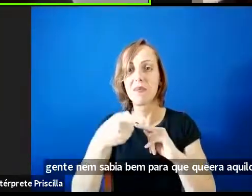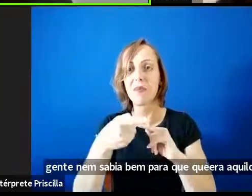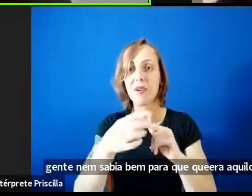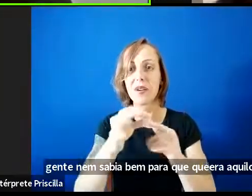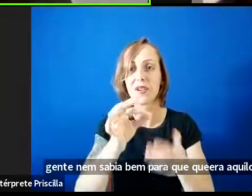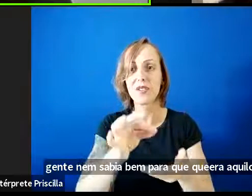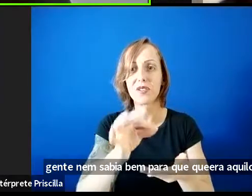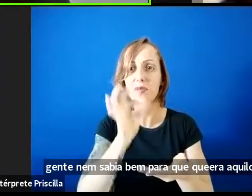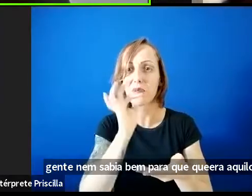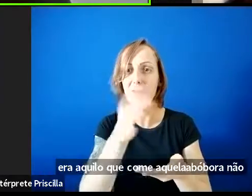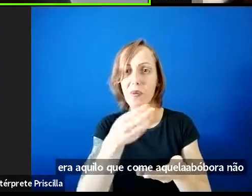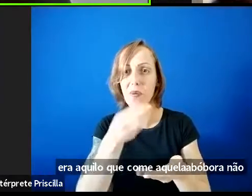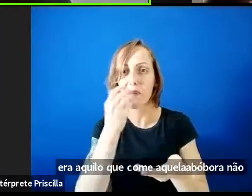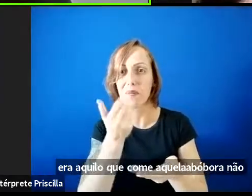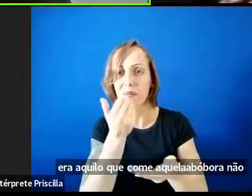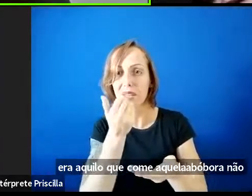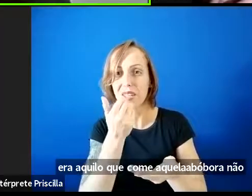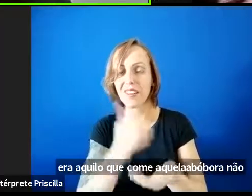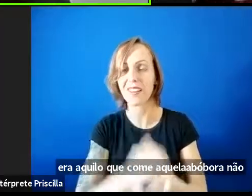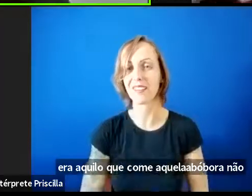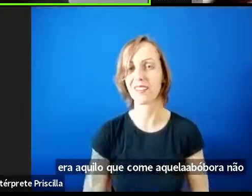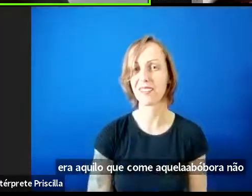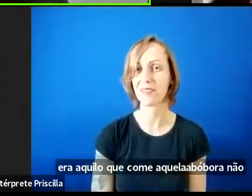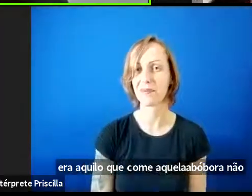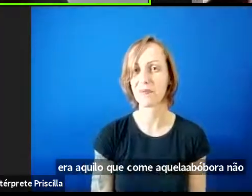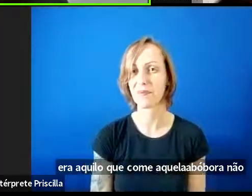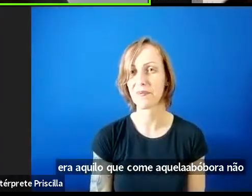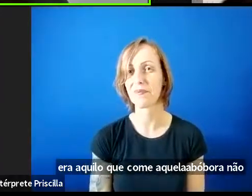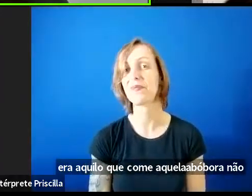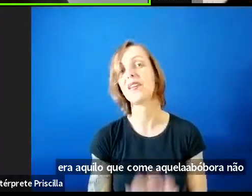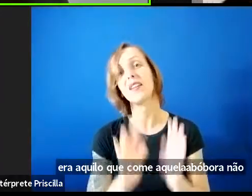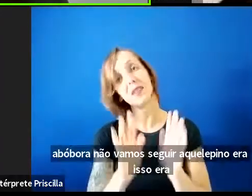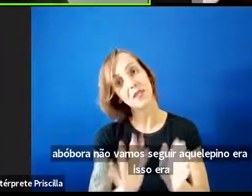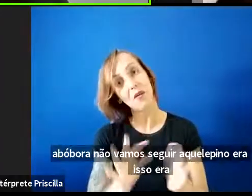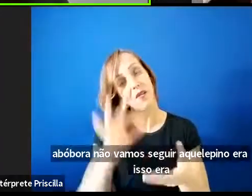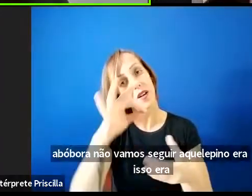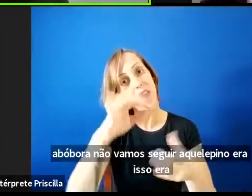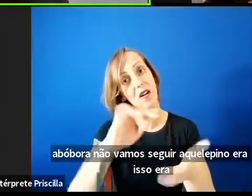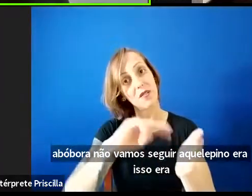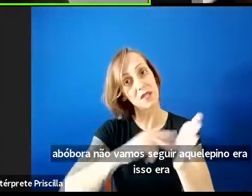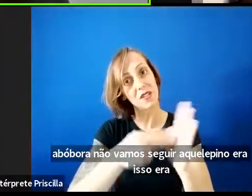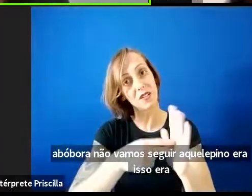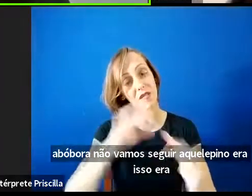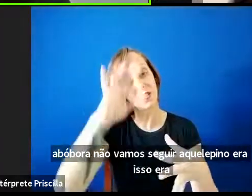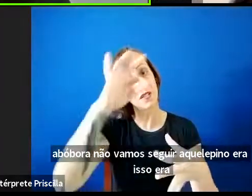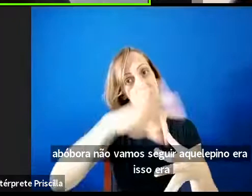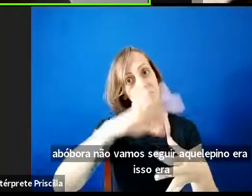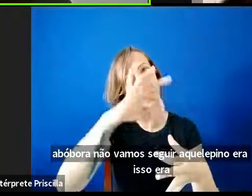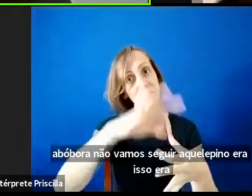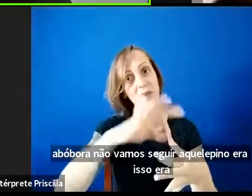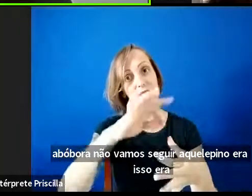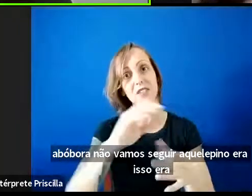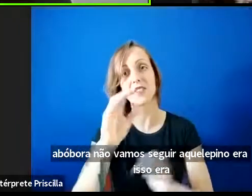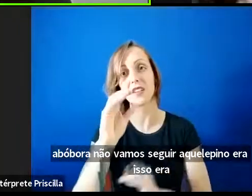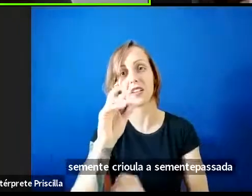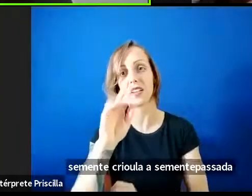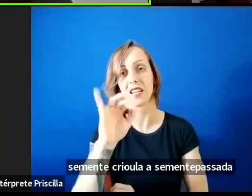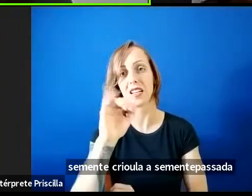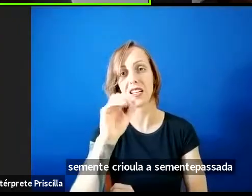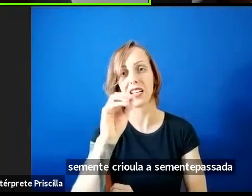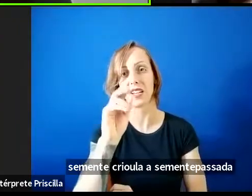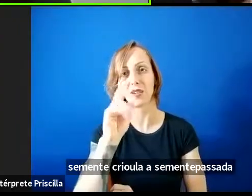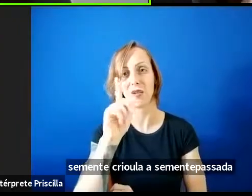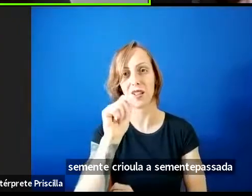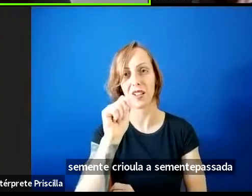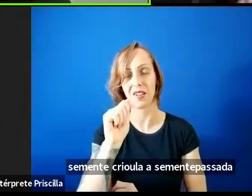pepino. Era isso. Isso é a semente crioula, a semente passada de geração em geração.